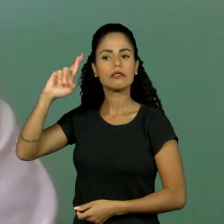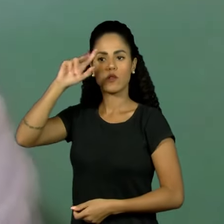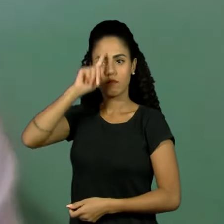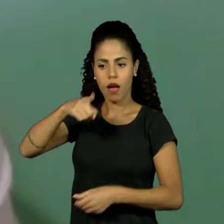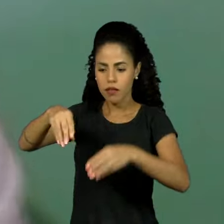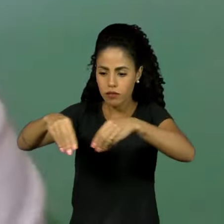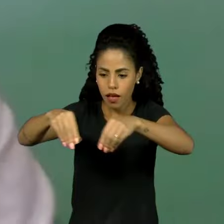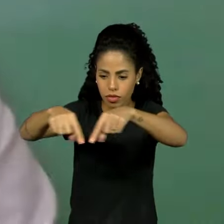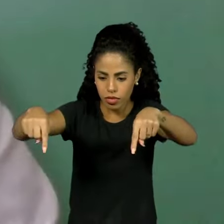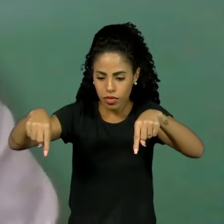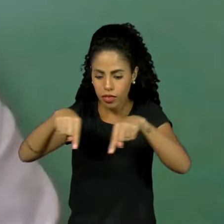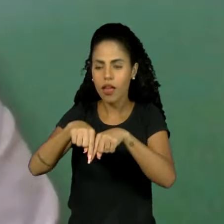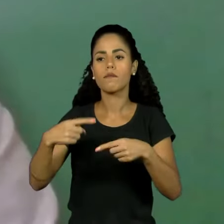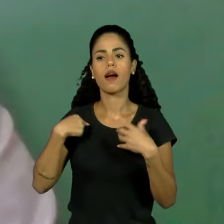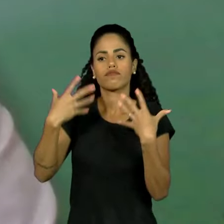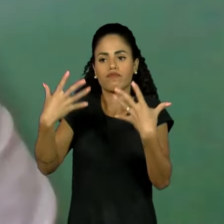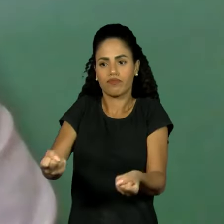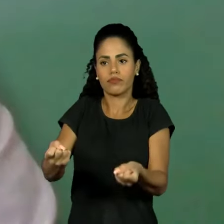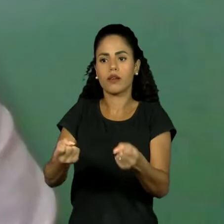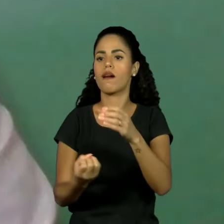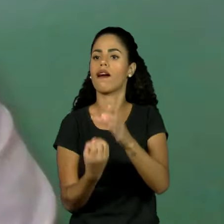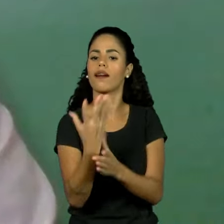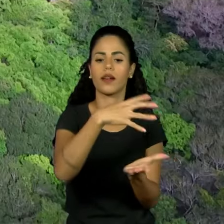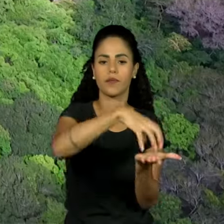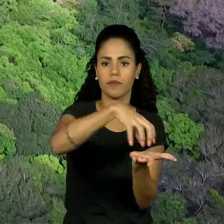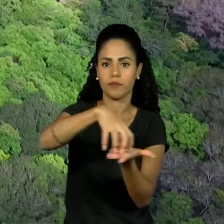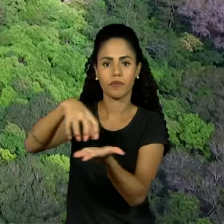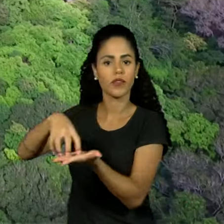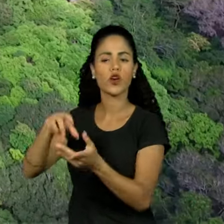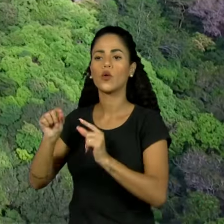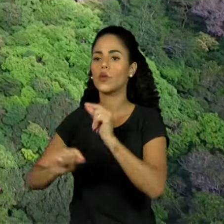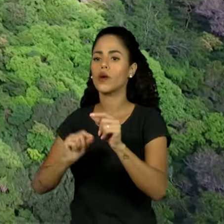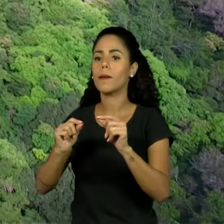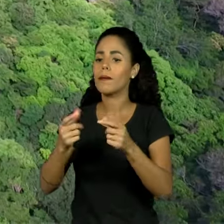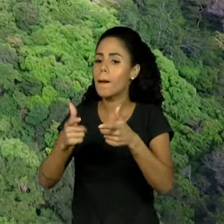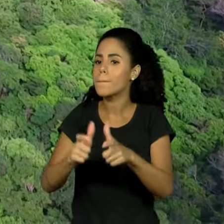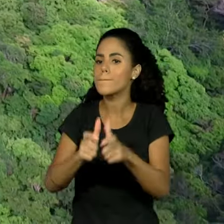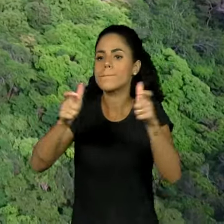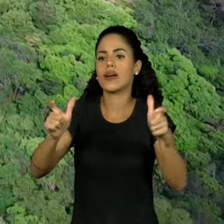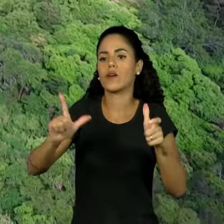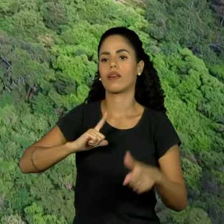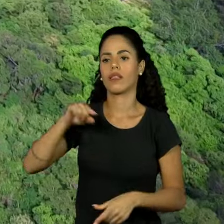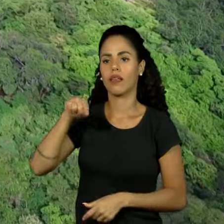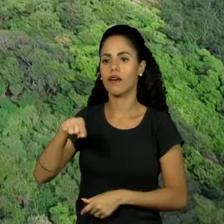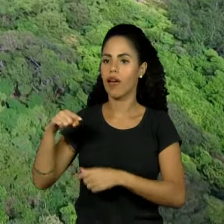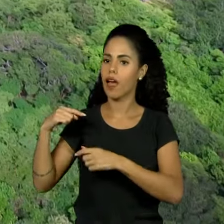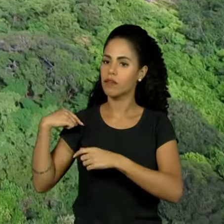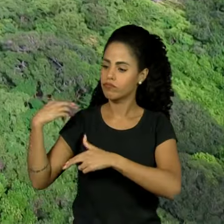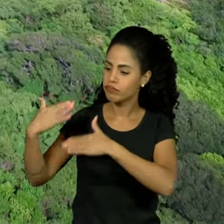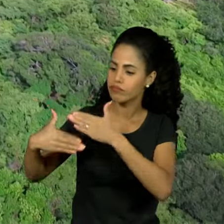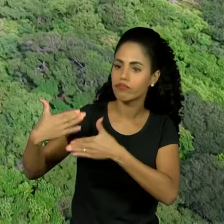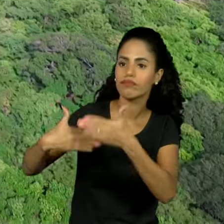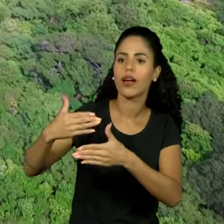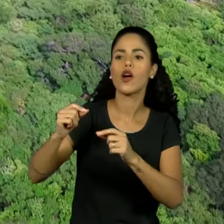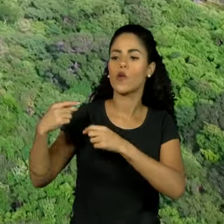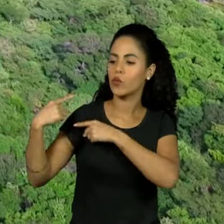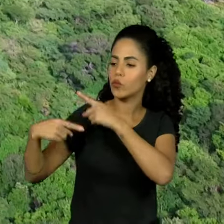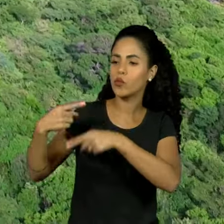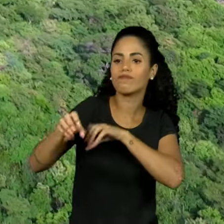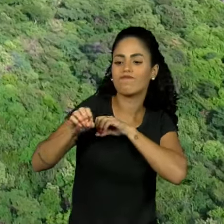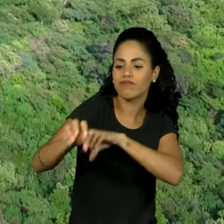venham a aderir a esse movimento de criação de RPPNs, né, porque muitos deles querem deixar um legado ambiental para as gerações futuras,